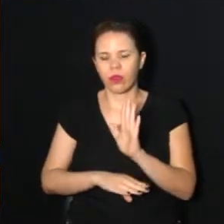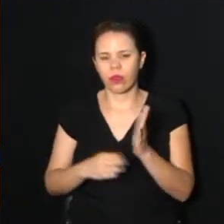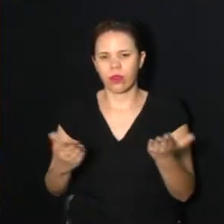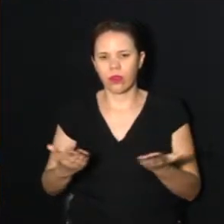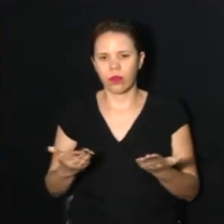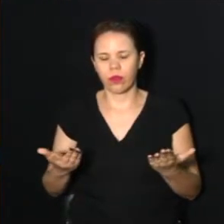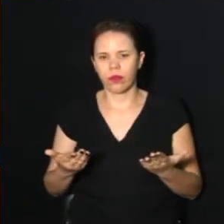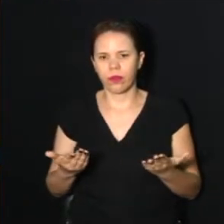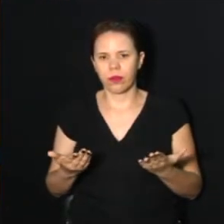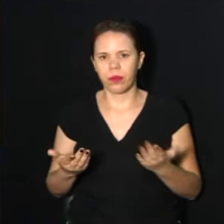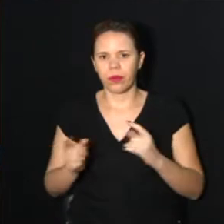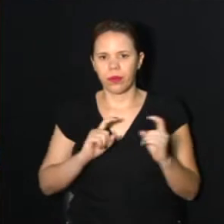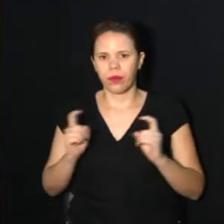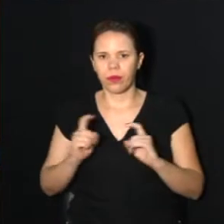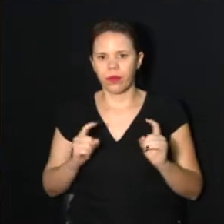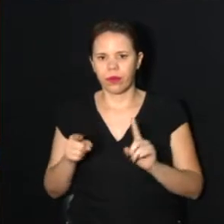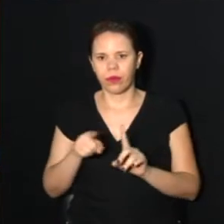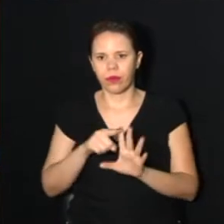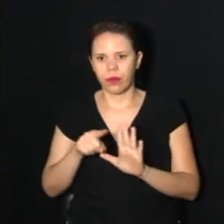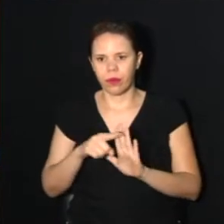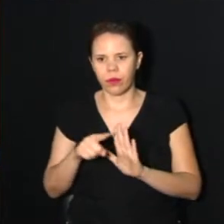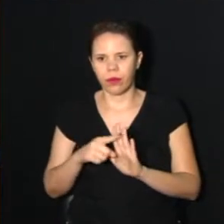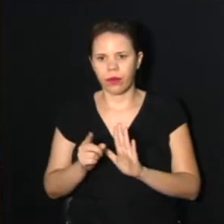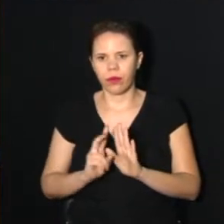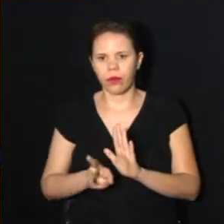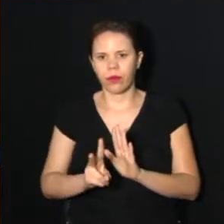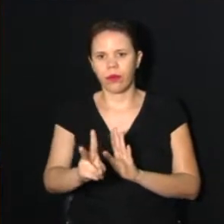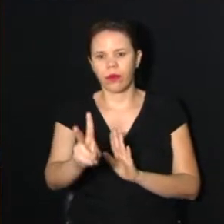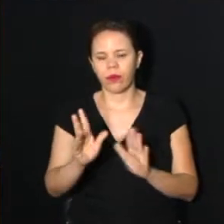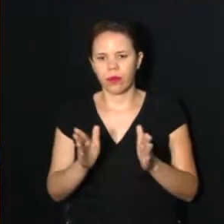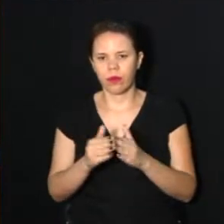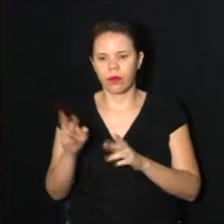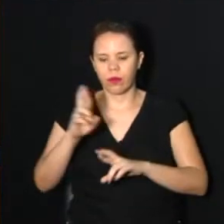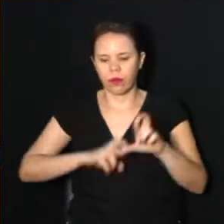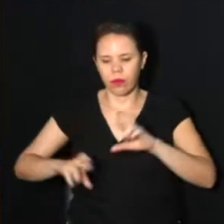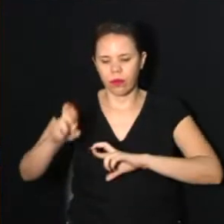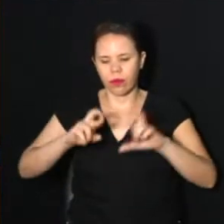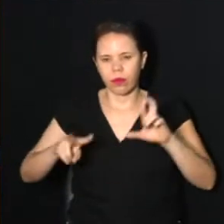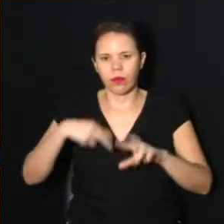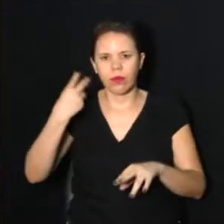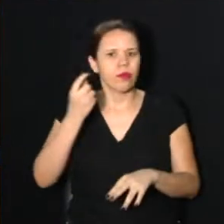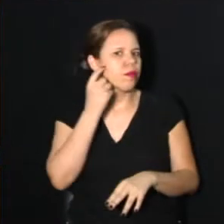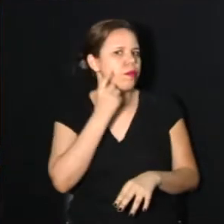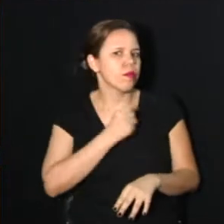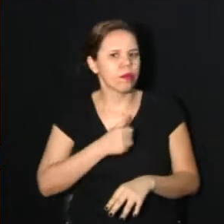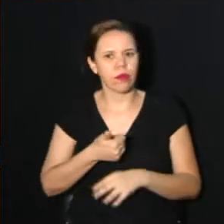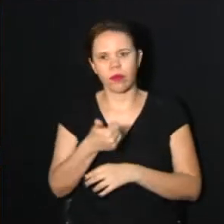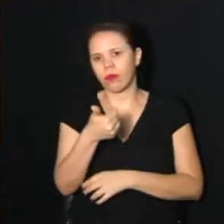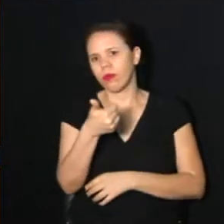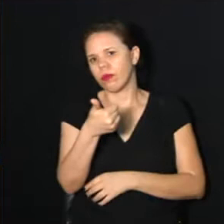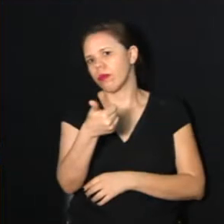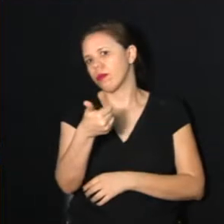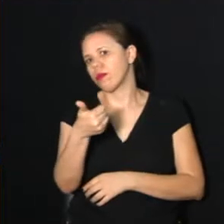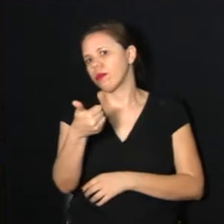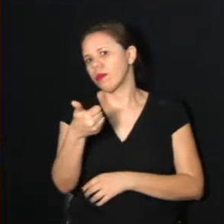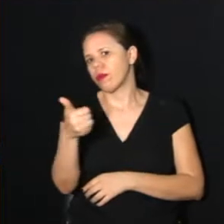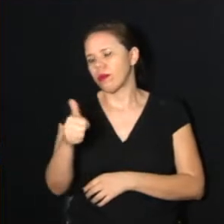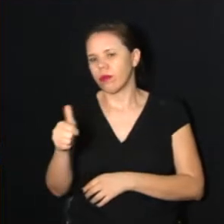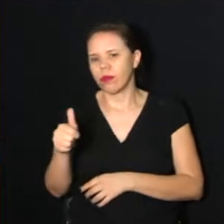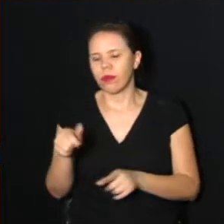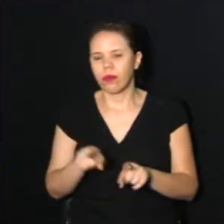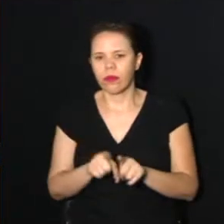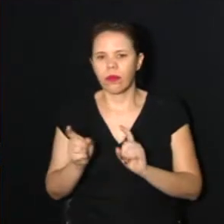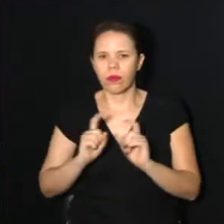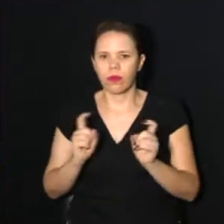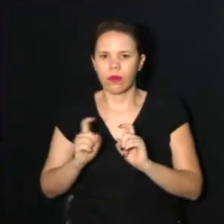hoje. Item 1. Continuação. Após pedido de vista do vereador Marcelo Silva, durante a 11ª reunião ordinária de